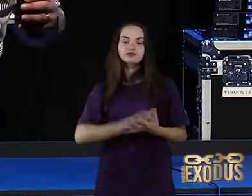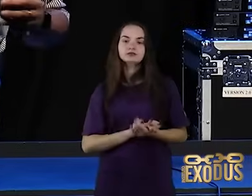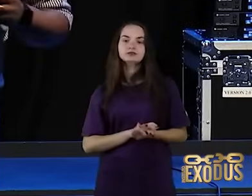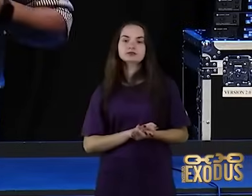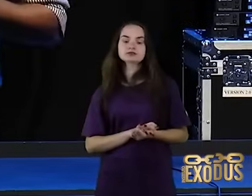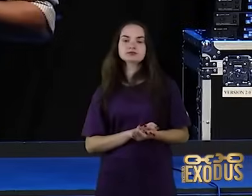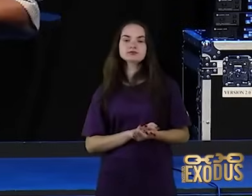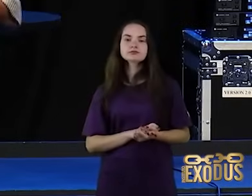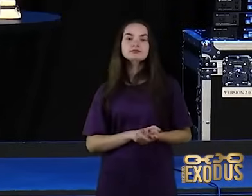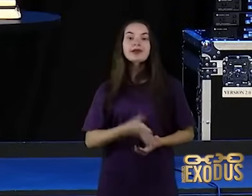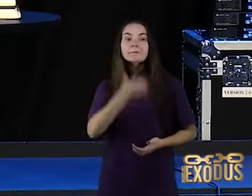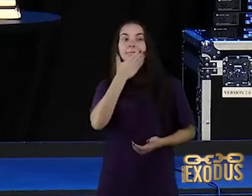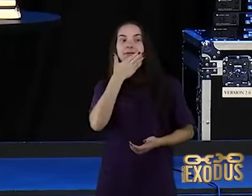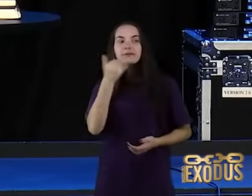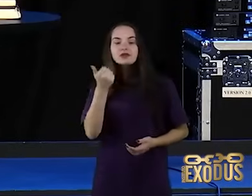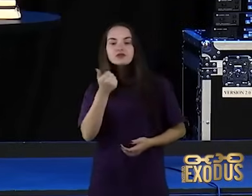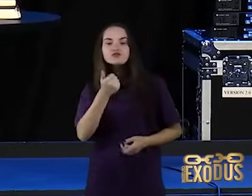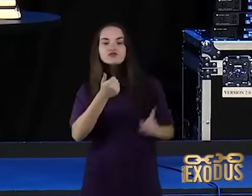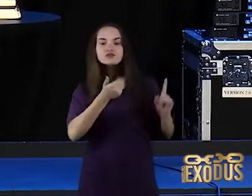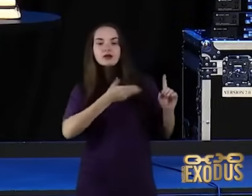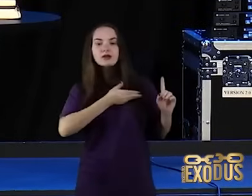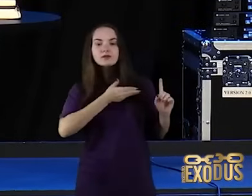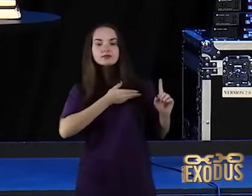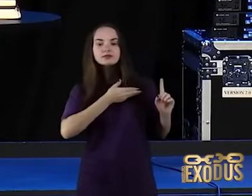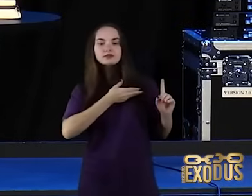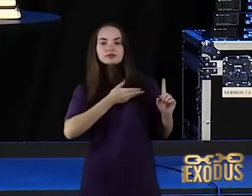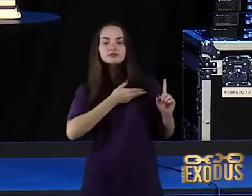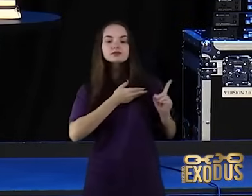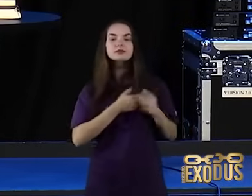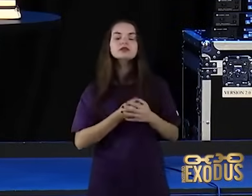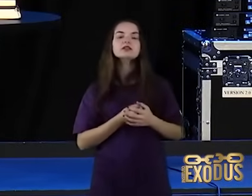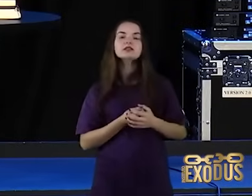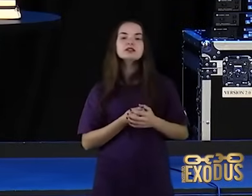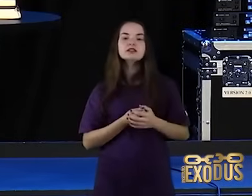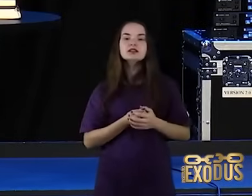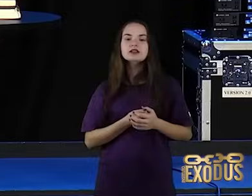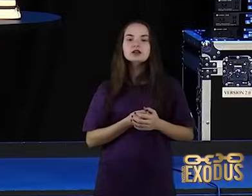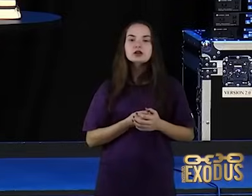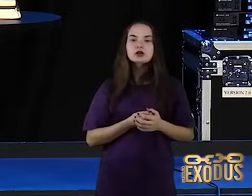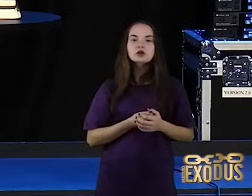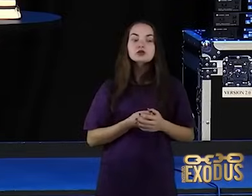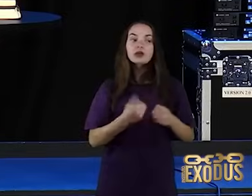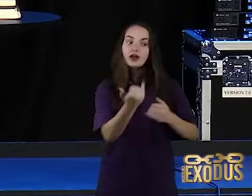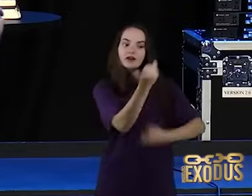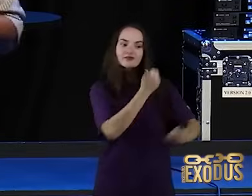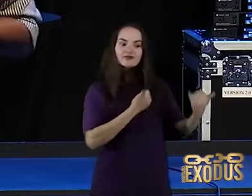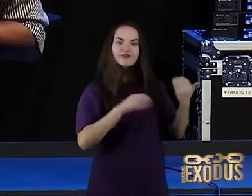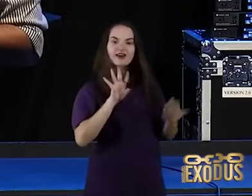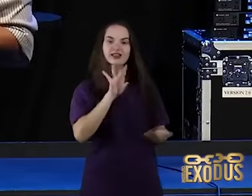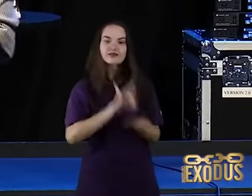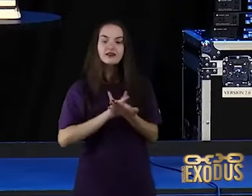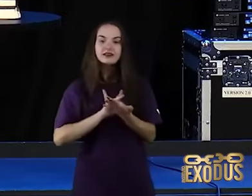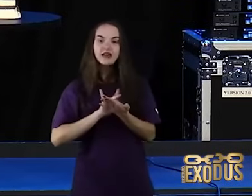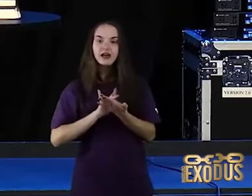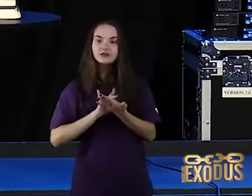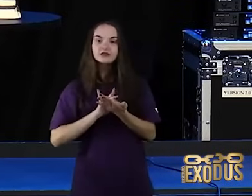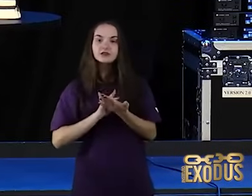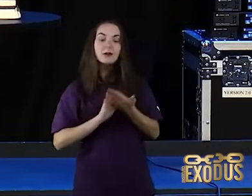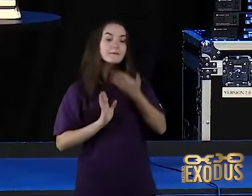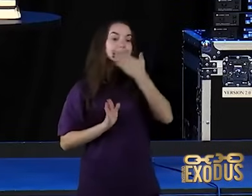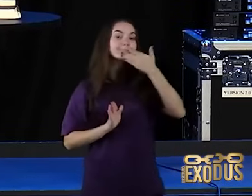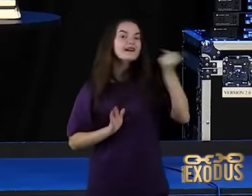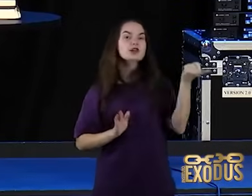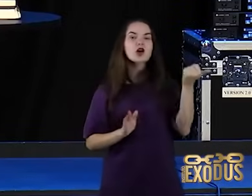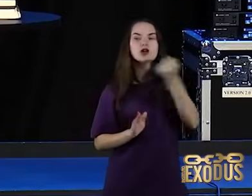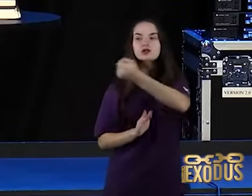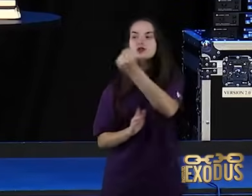do bajulador são como faca que entram nas suas costas gente que fica te elogiando o